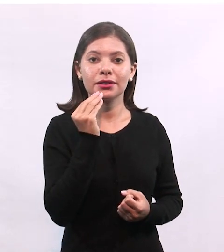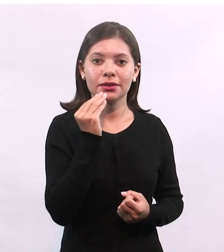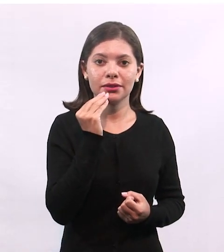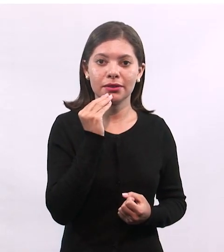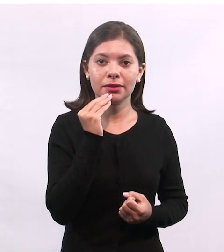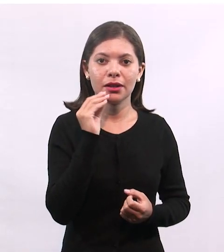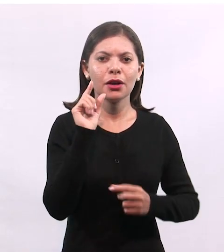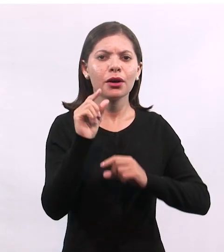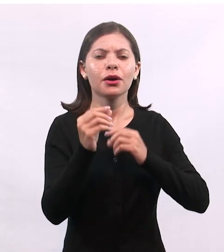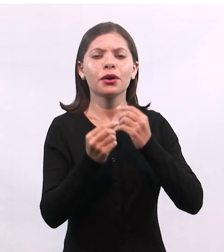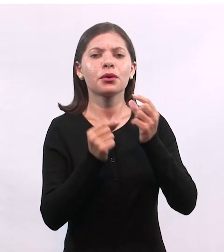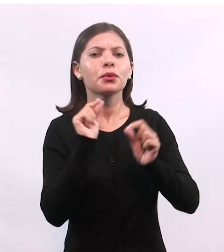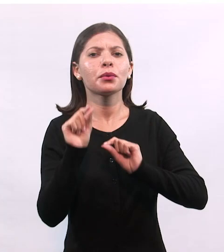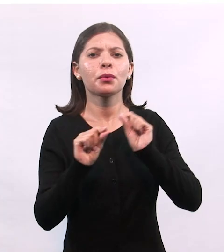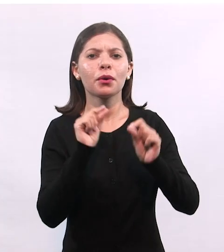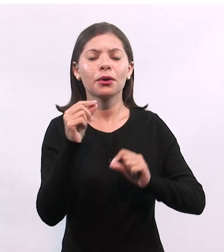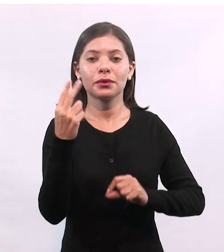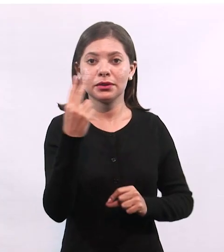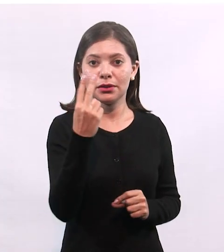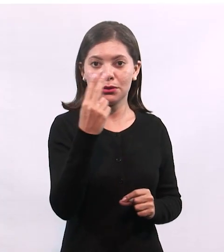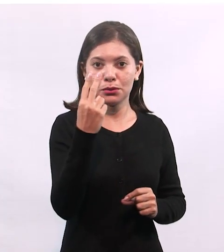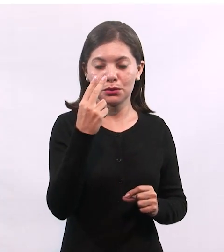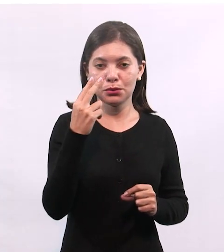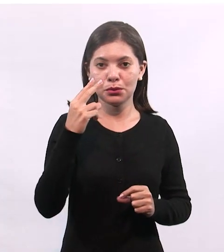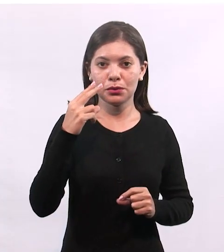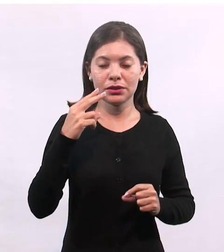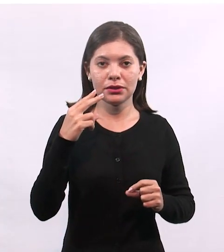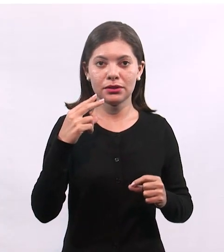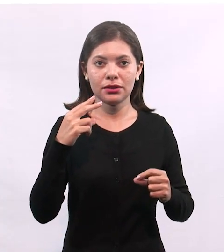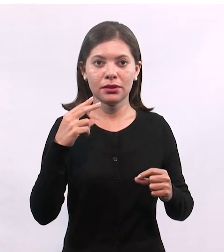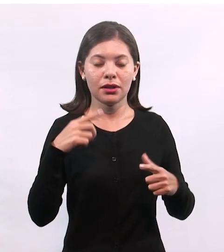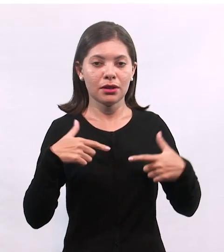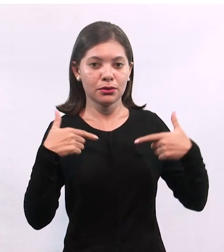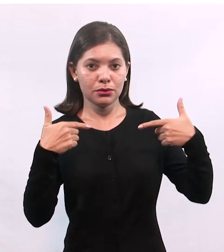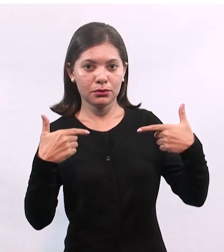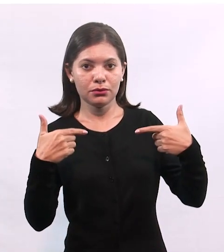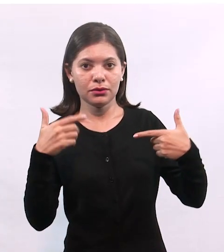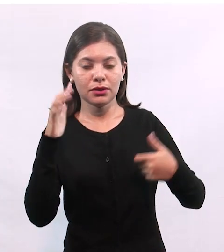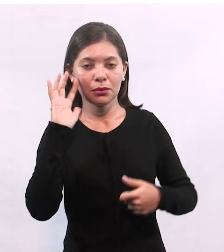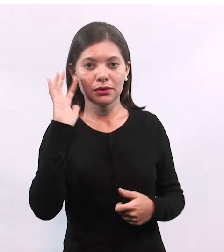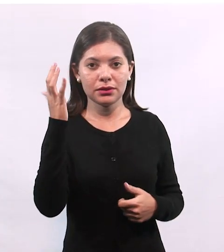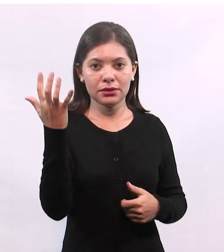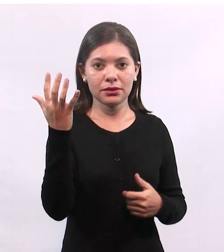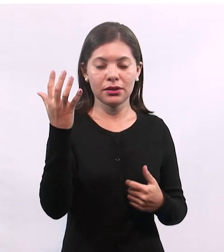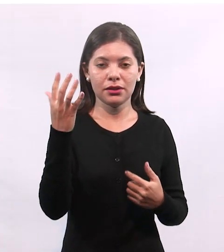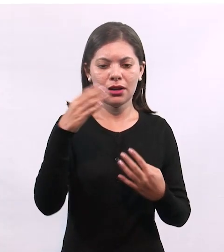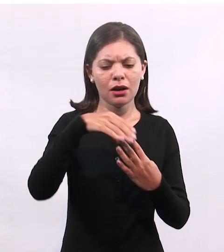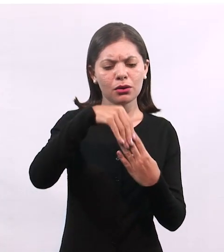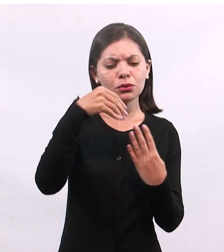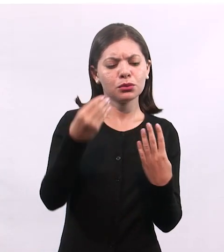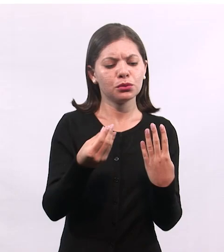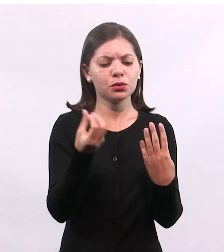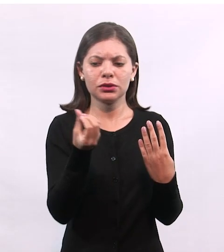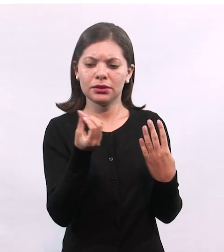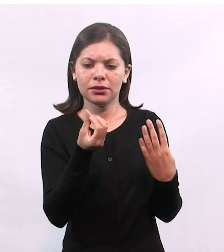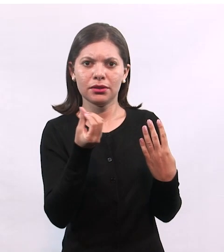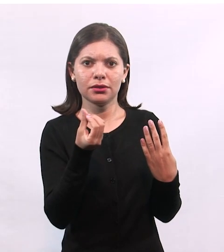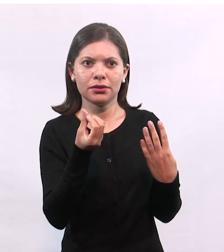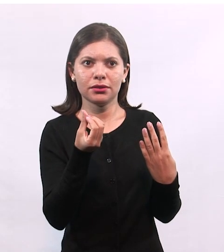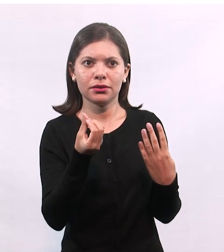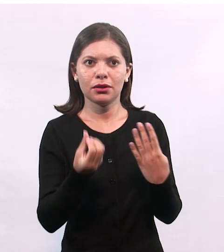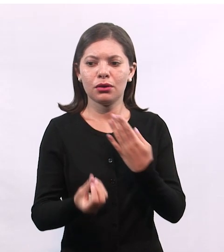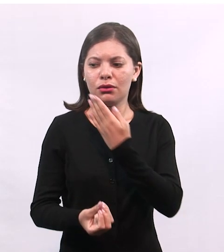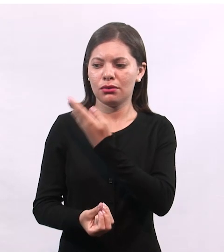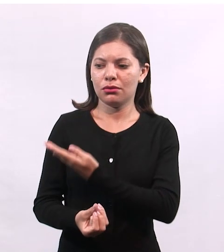qual dessas duas ações tem mais chances de acontecer saiu uns seis ou sair mais